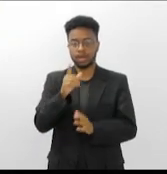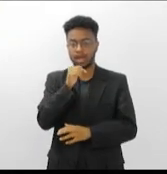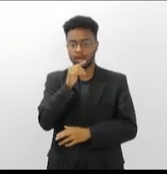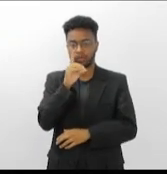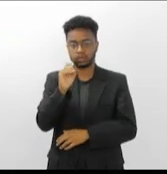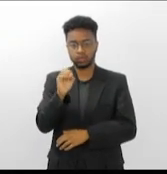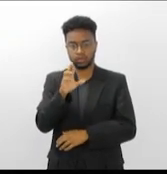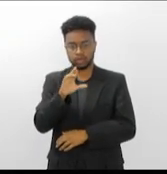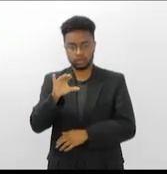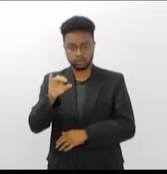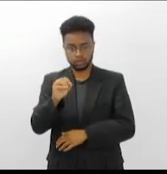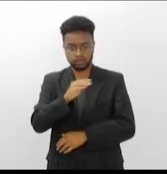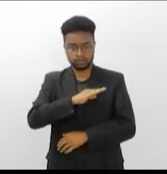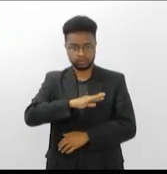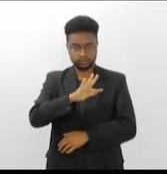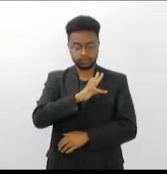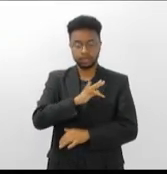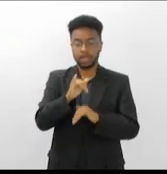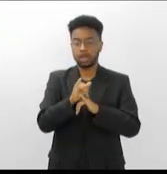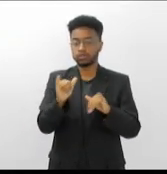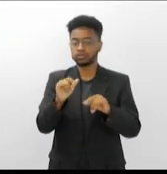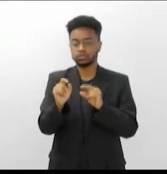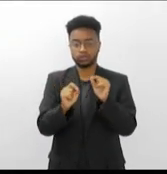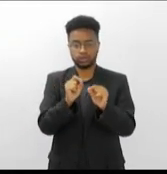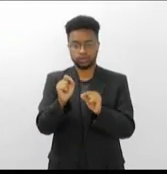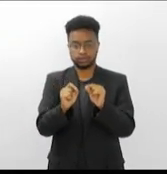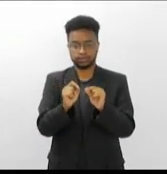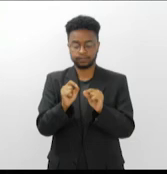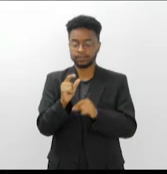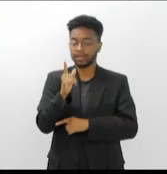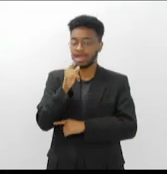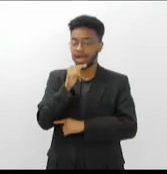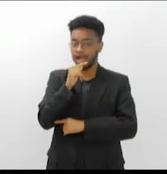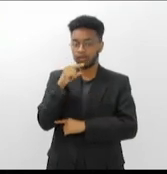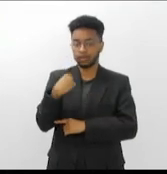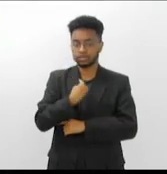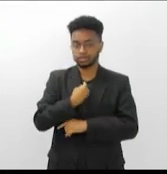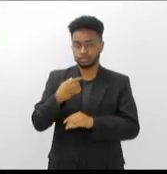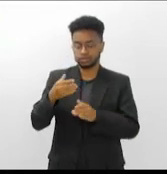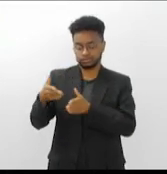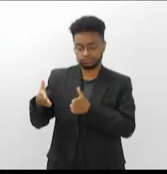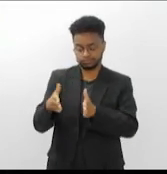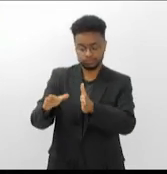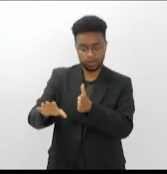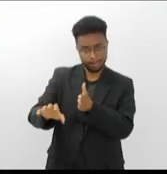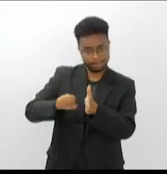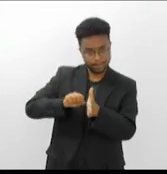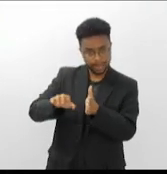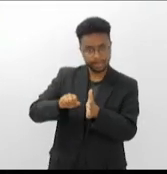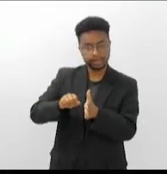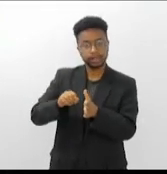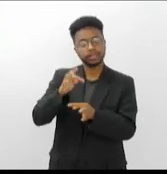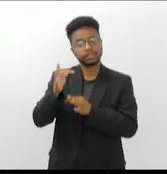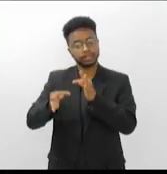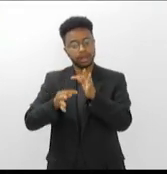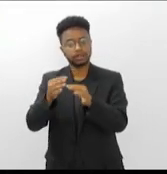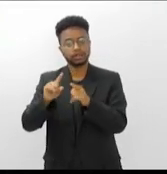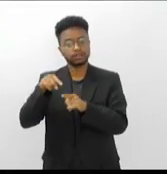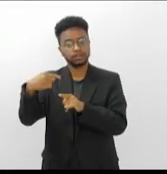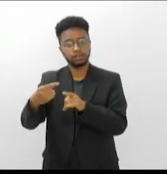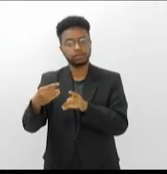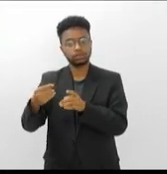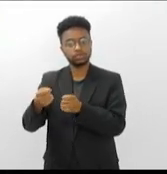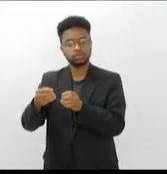na Baixada Fluminense, disse o seguinte: a água que é captada no Rio Roncador será tratada e transportada